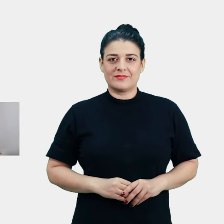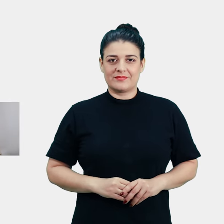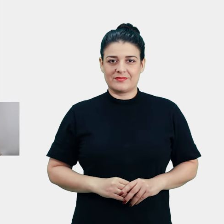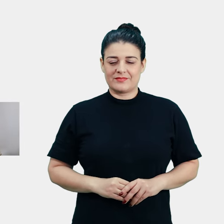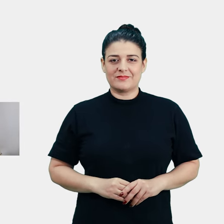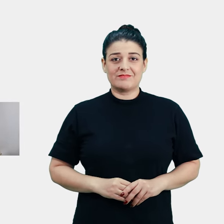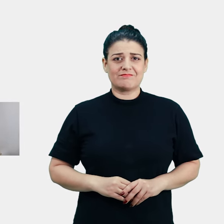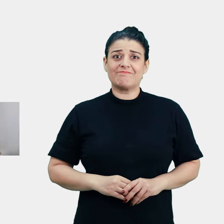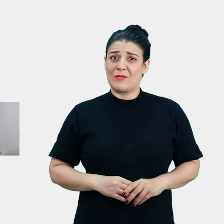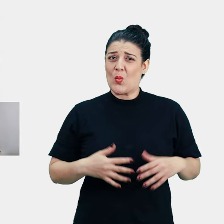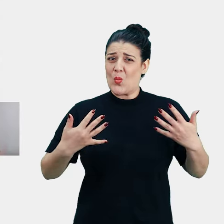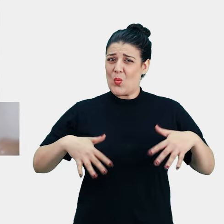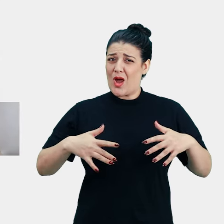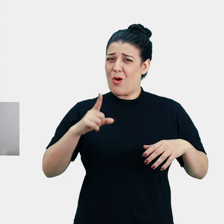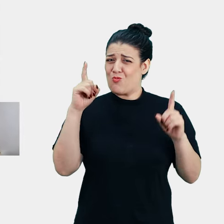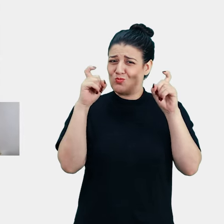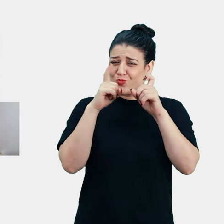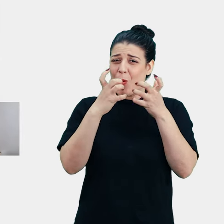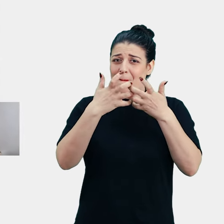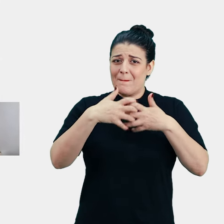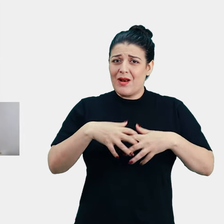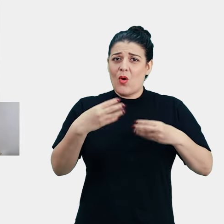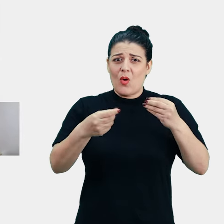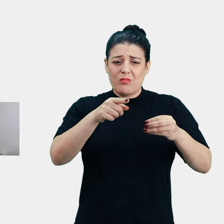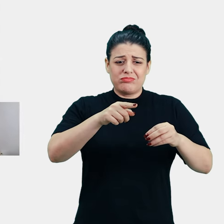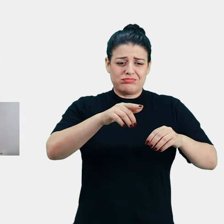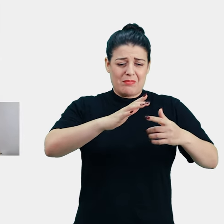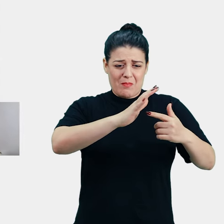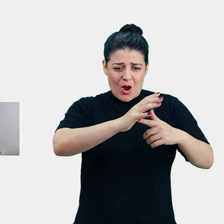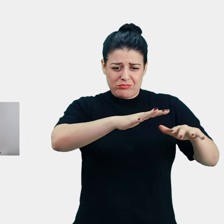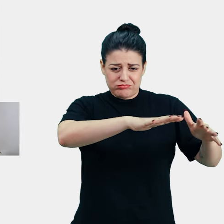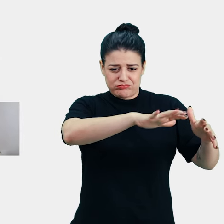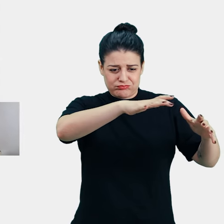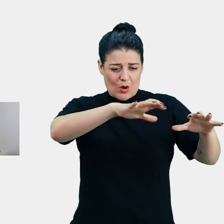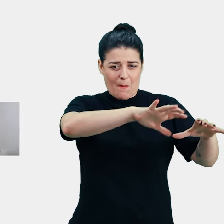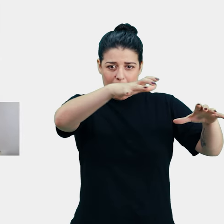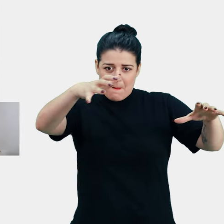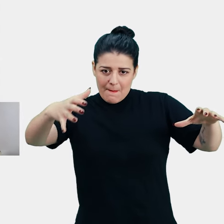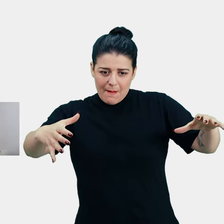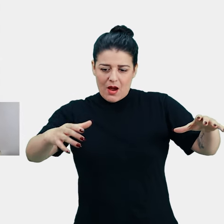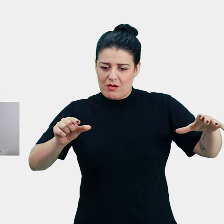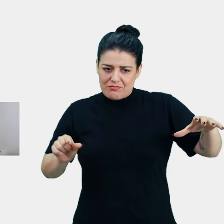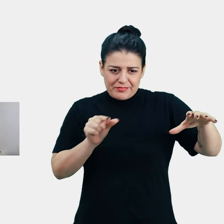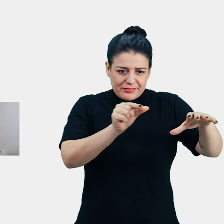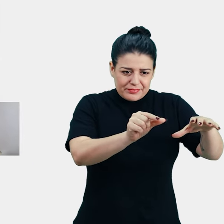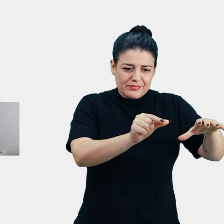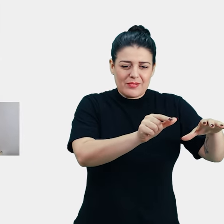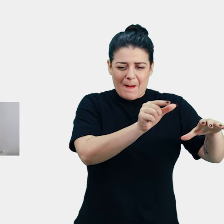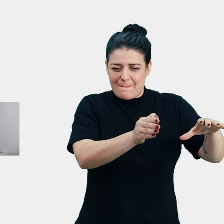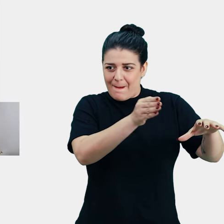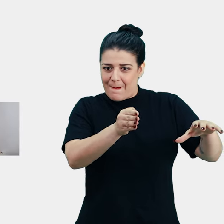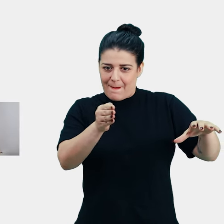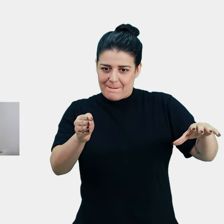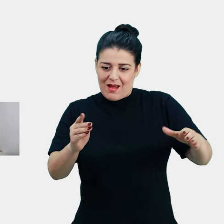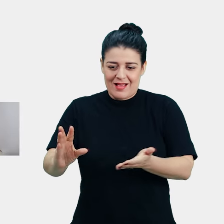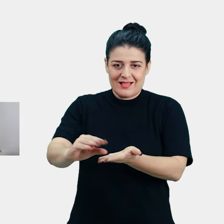vocês viram a complexidade do equipamento até a gente gerar, né, esses dados. E esses dados de espectrometria de massas,